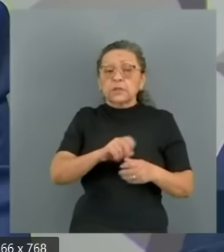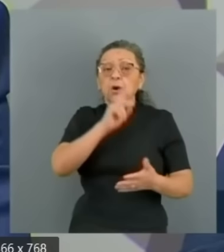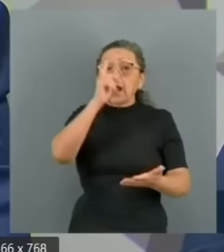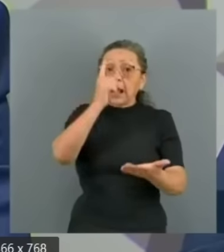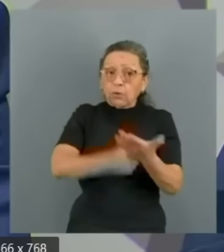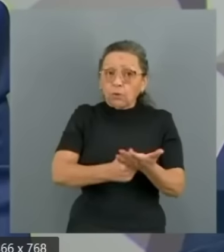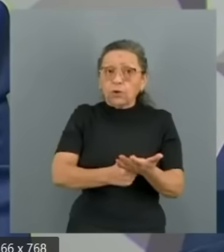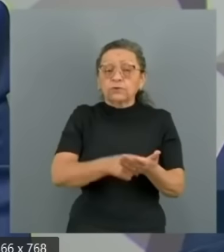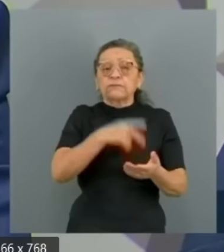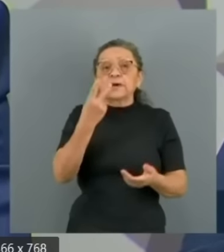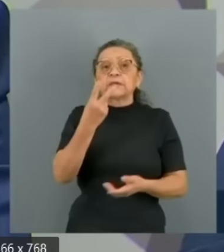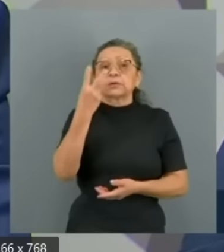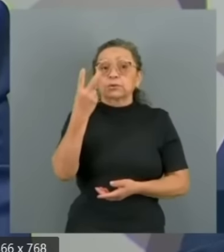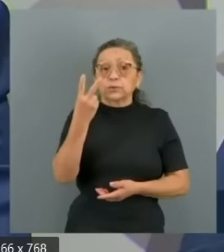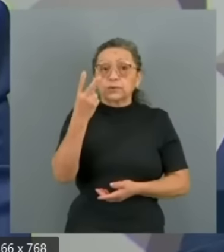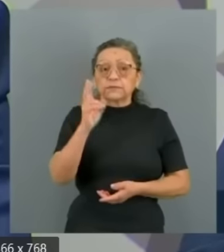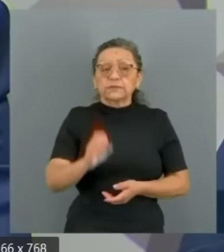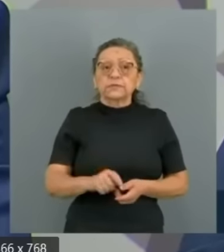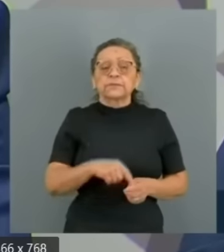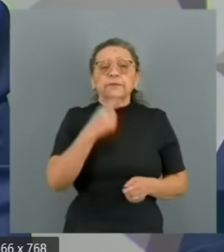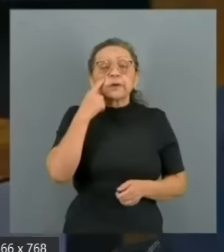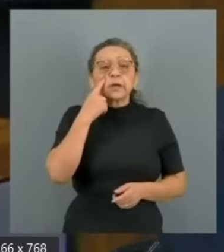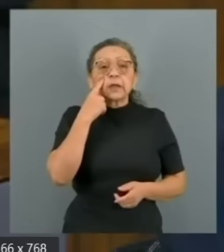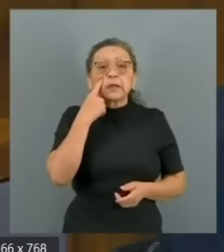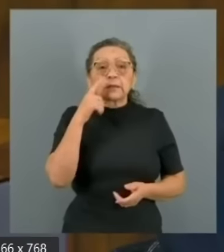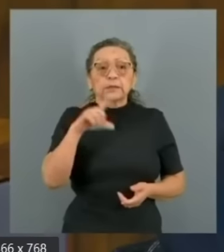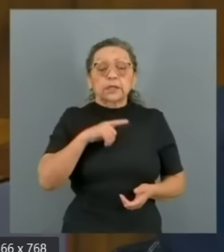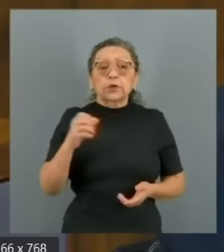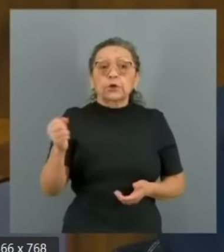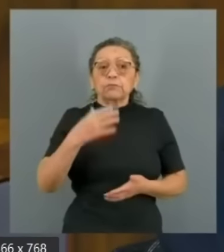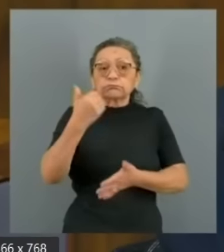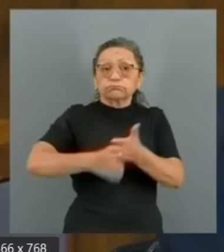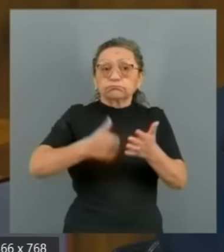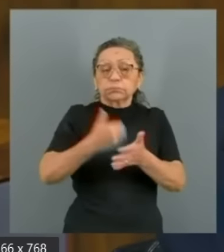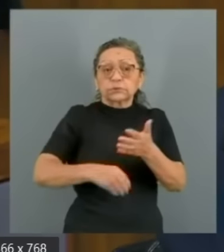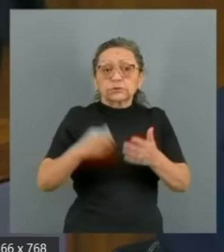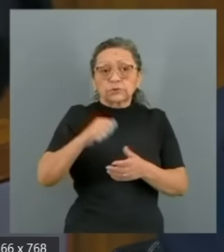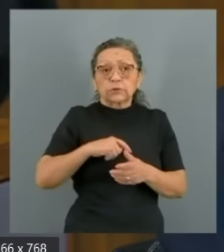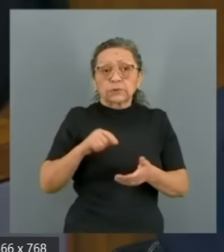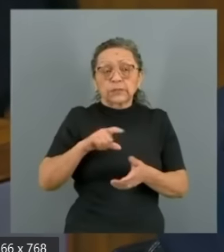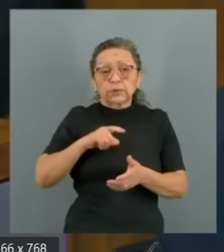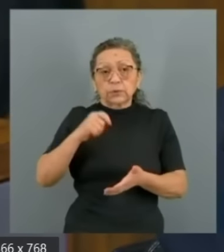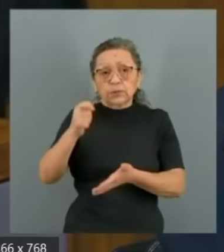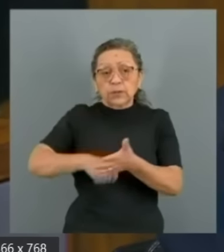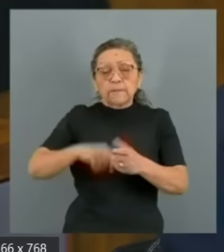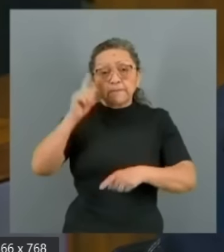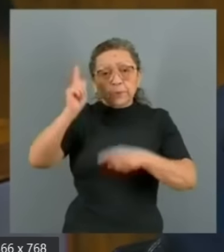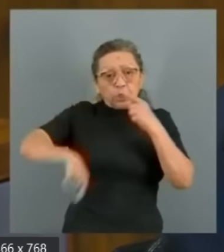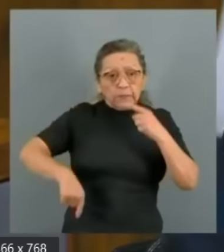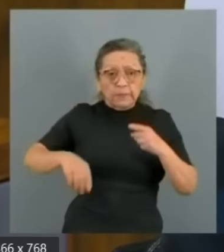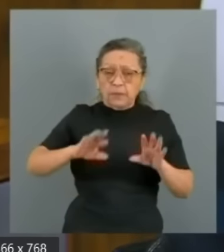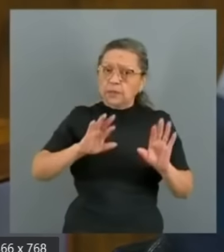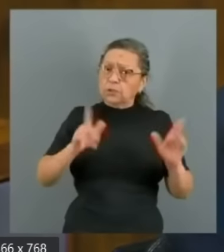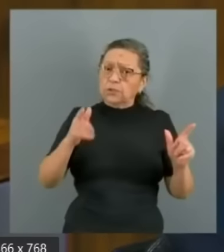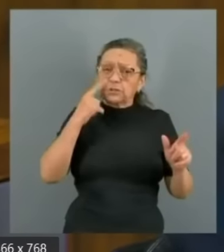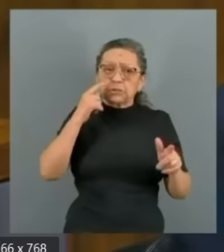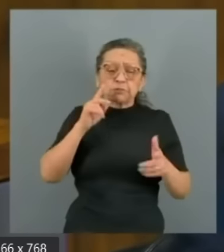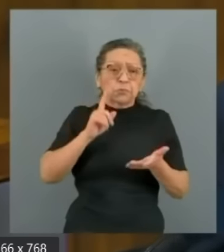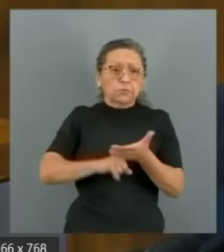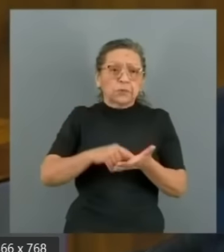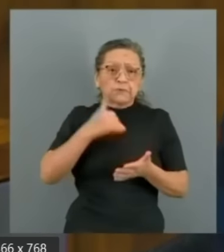2 bloqueios. A verba, 9 descontos, mensalidades associativas por meio de assinatura, quer dizer, proíbe. A não ser que seja por meio eletrônico,